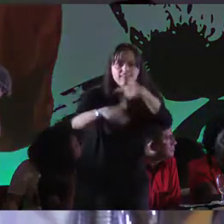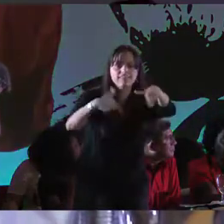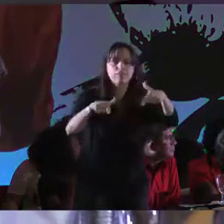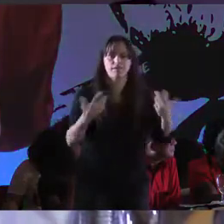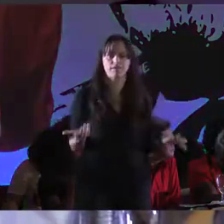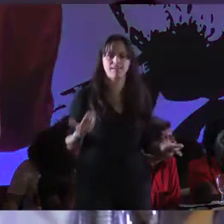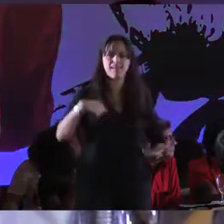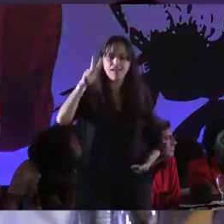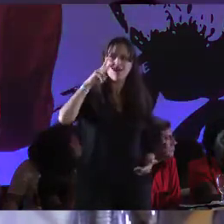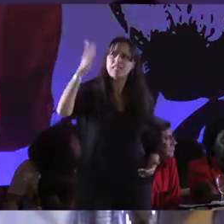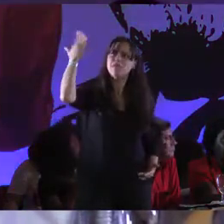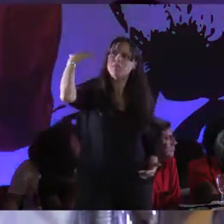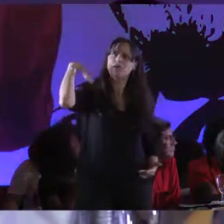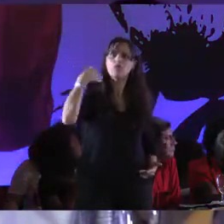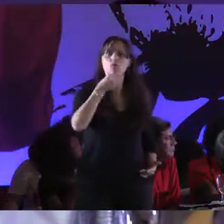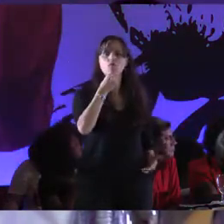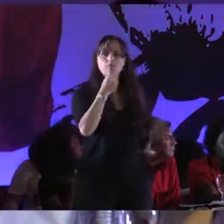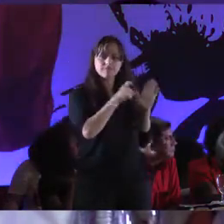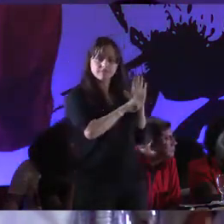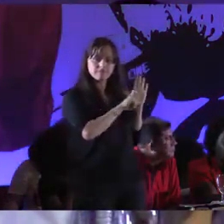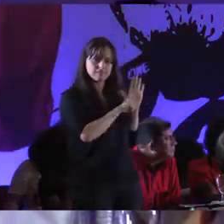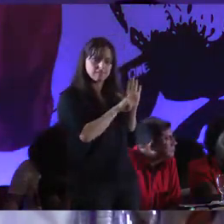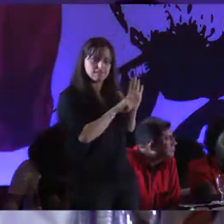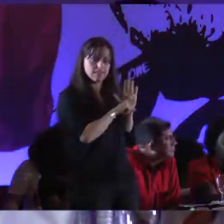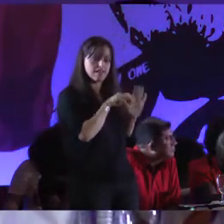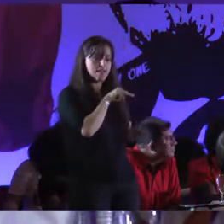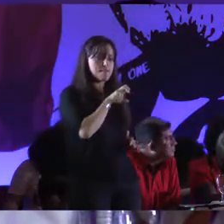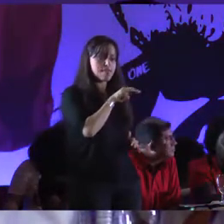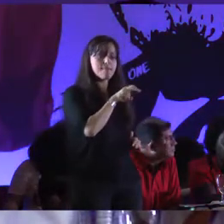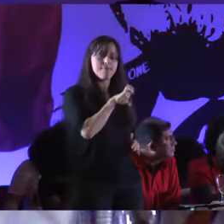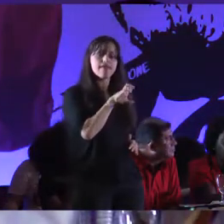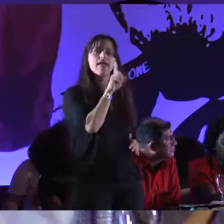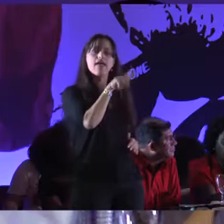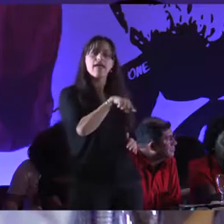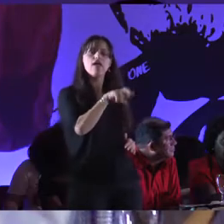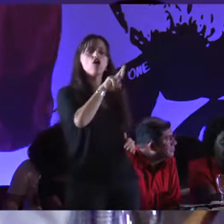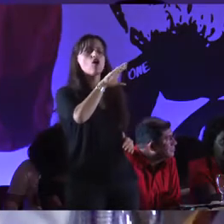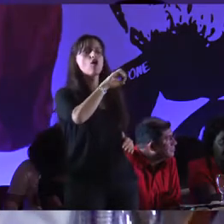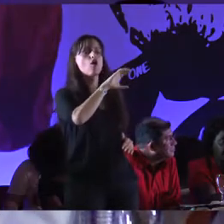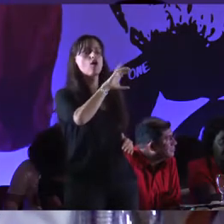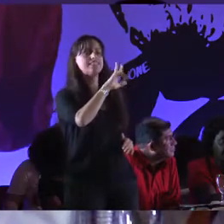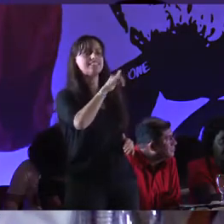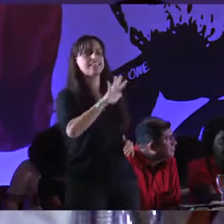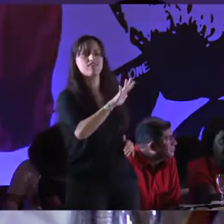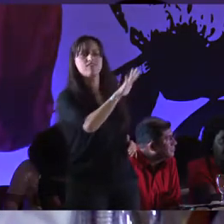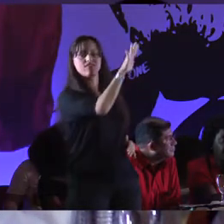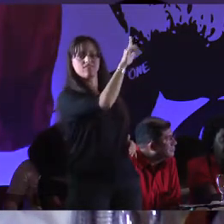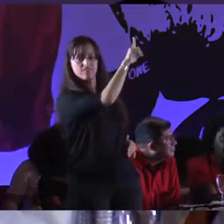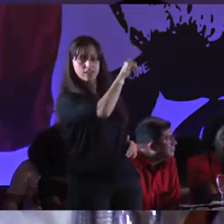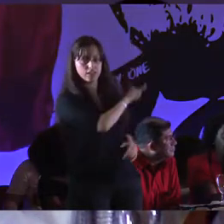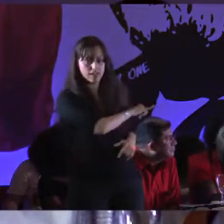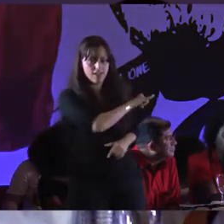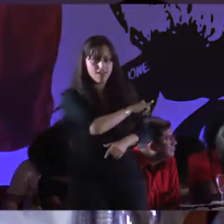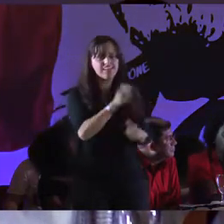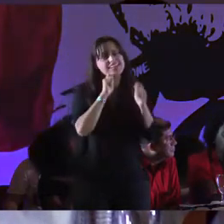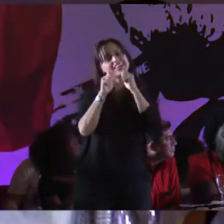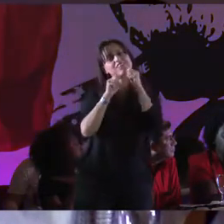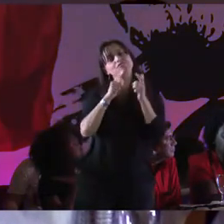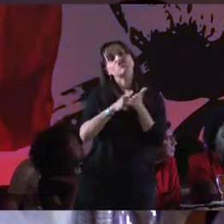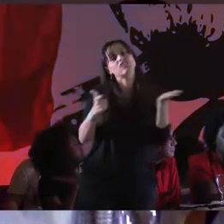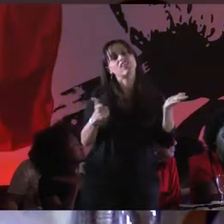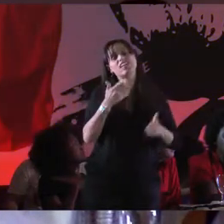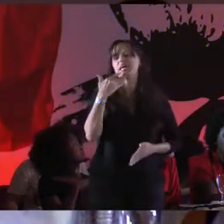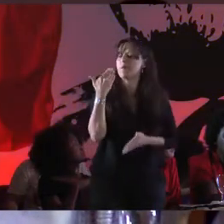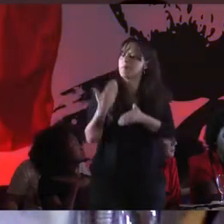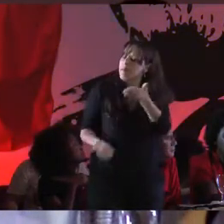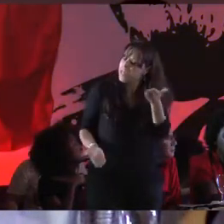da Rocinha no Rio de Janeiro chamado Nem, que deu uma entrevista no jornal e disse que estava perdendo